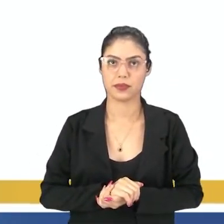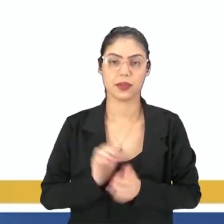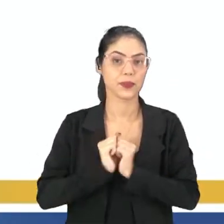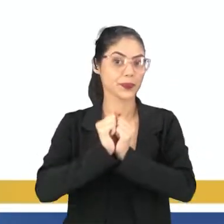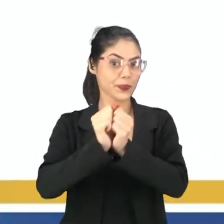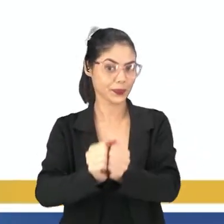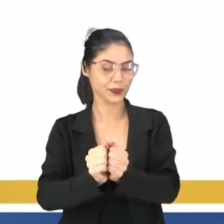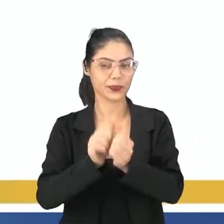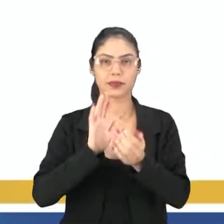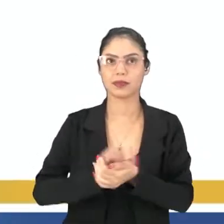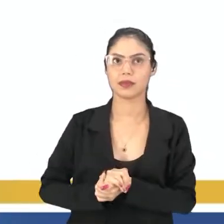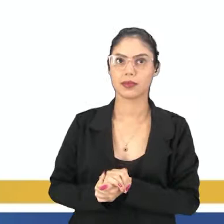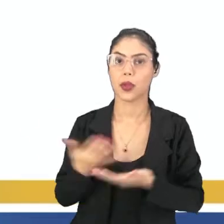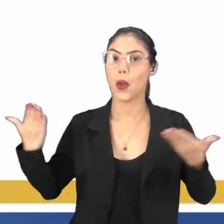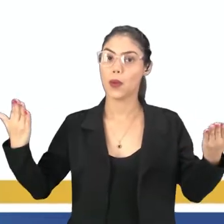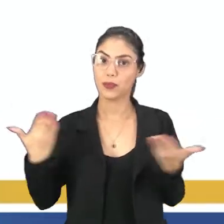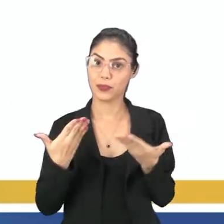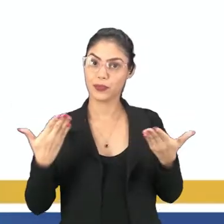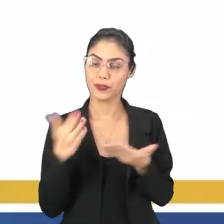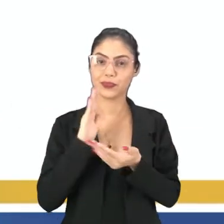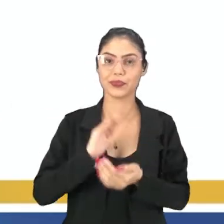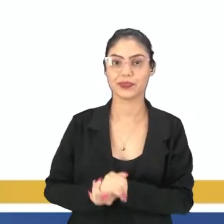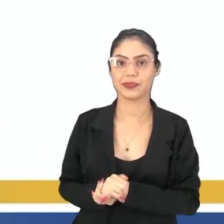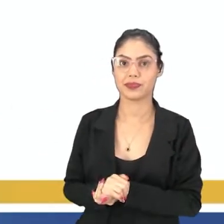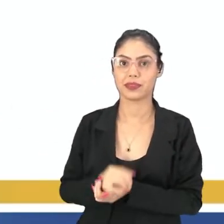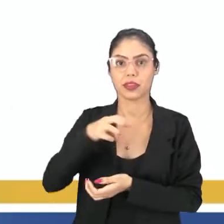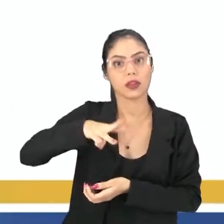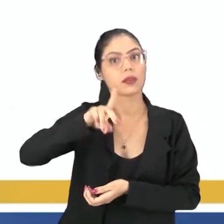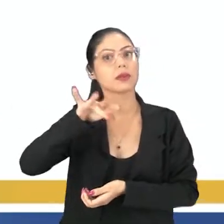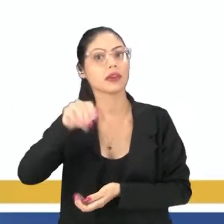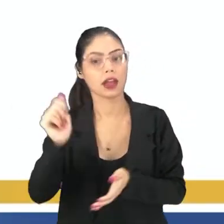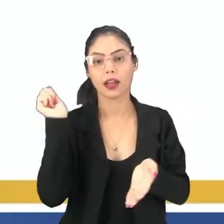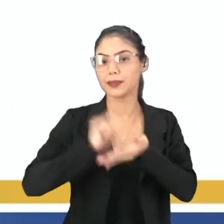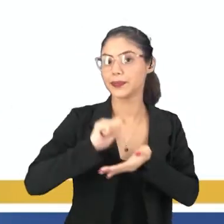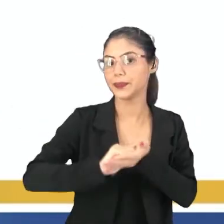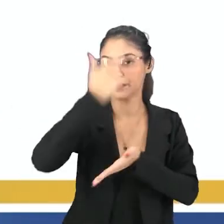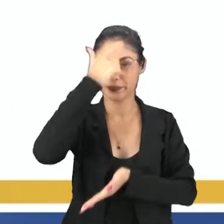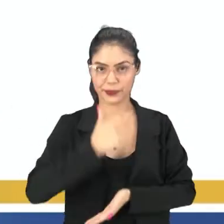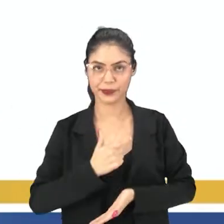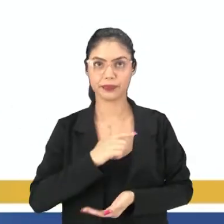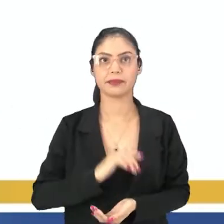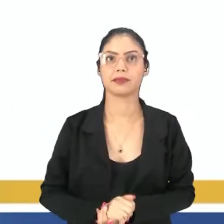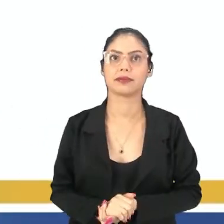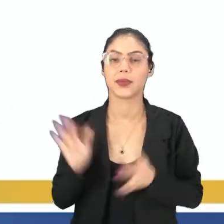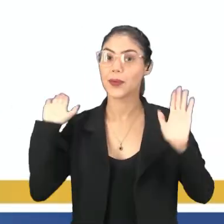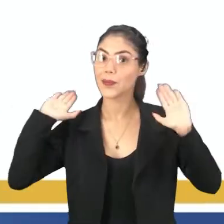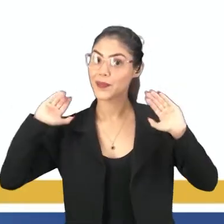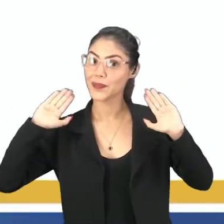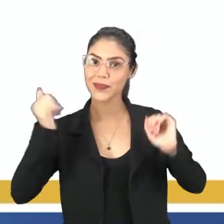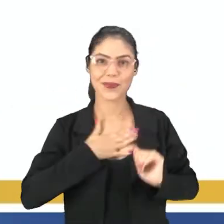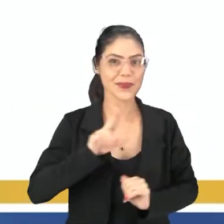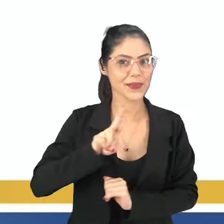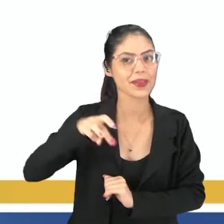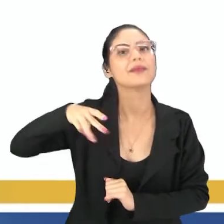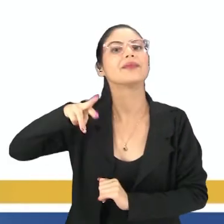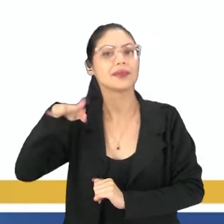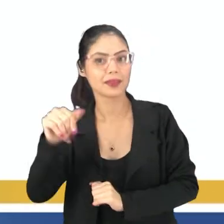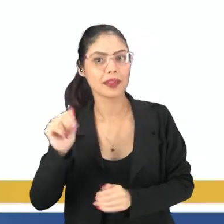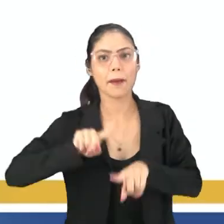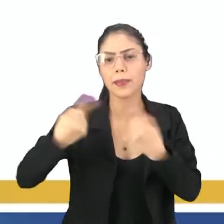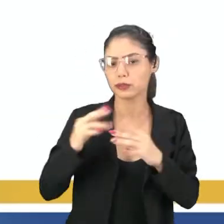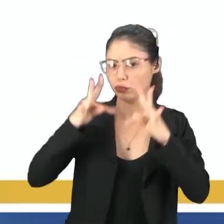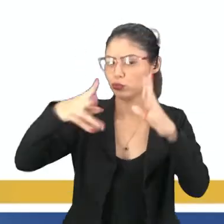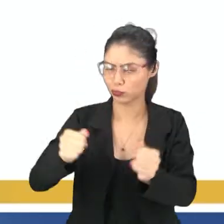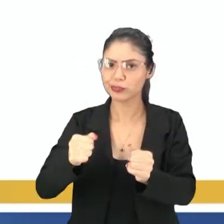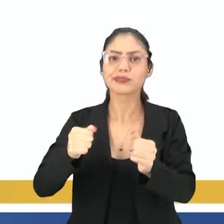Criando Juntos. Episódio de hoje: Murilo e sua autobiografia. Olá, meu nome é Murilo, mas meu